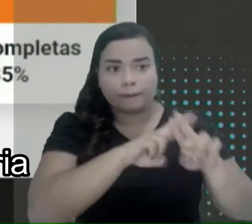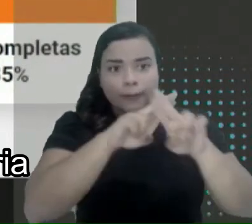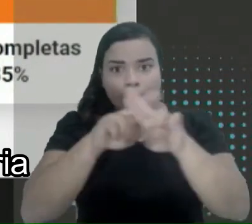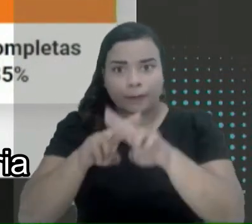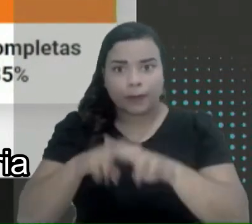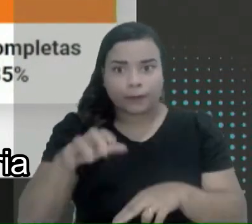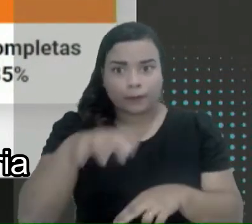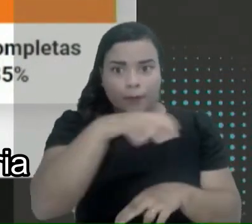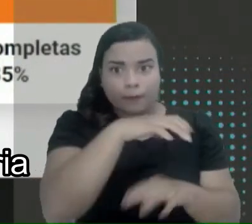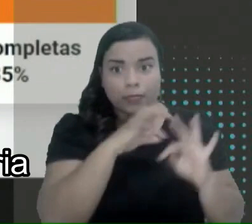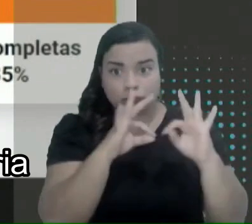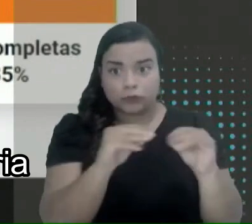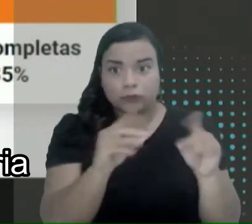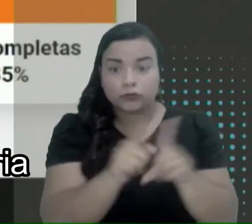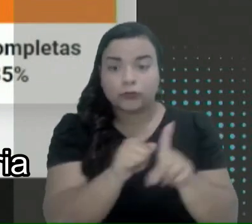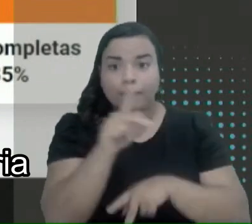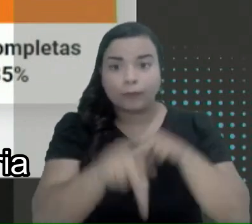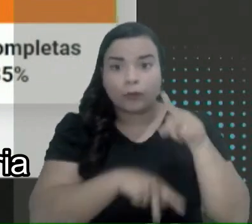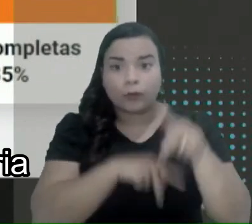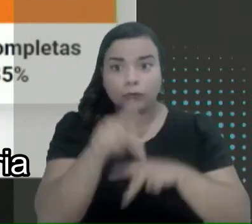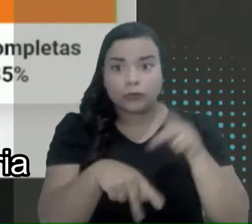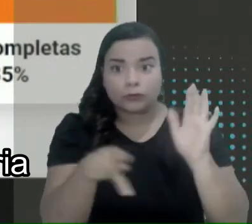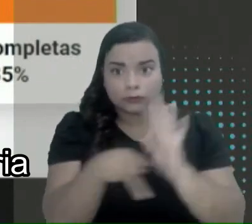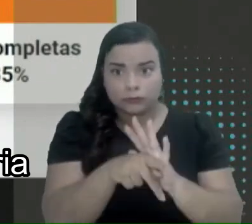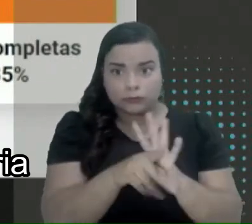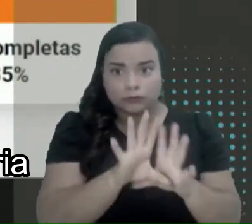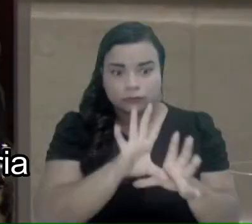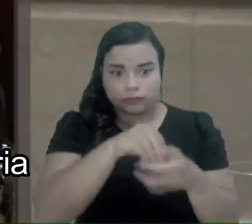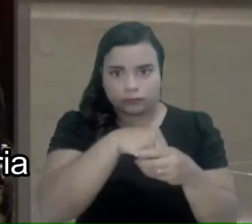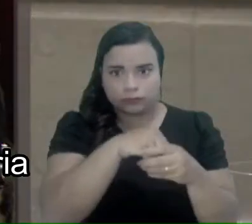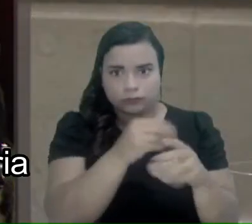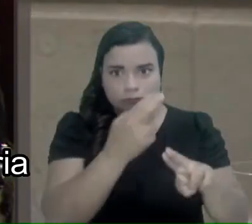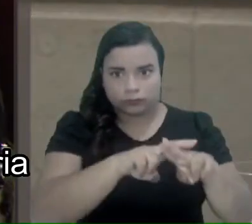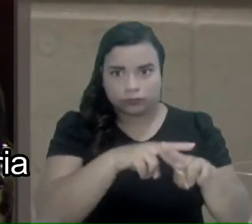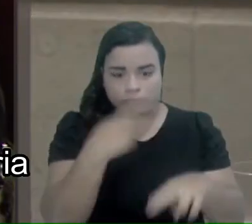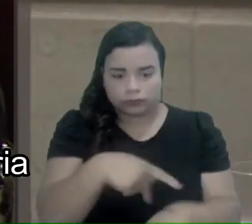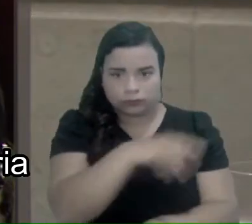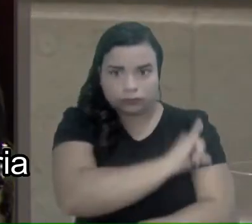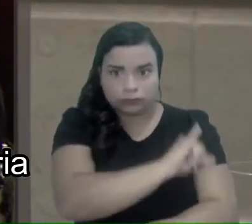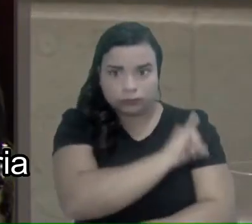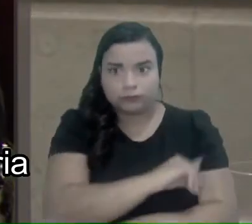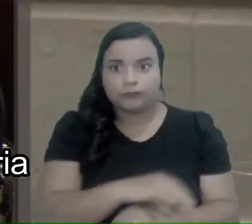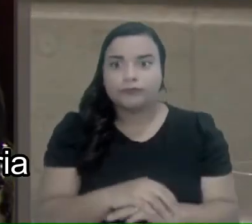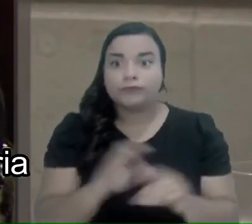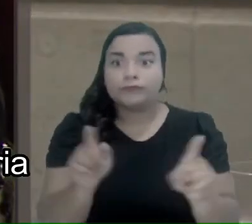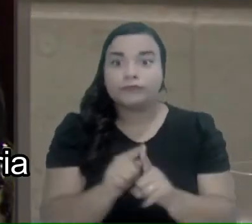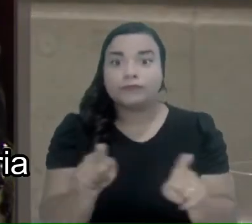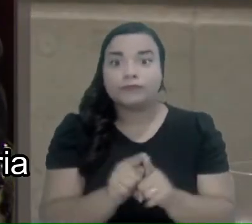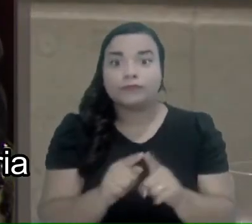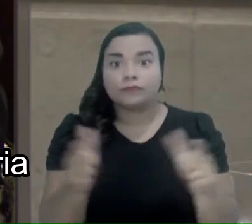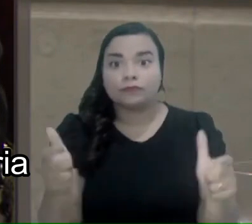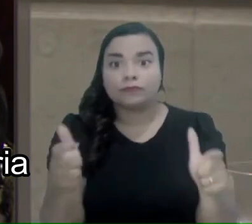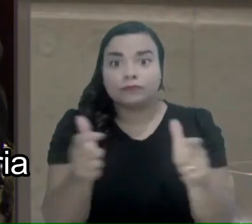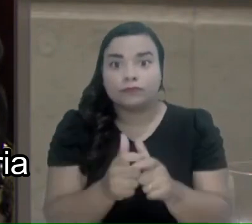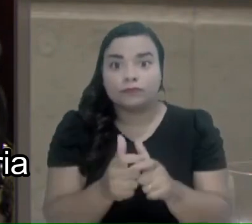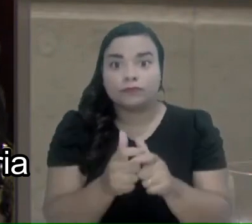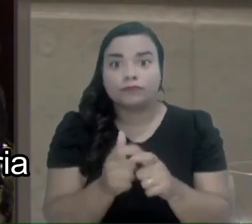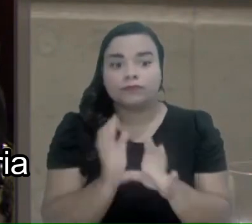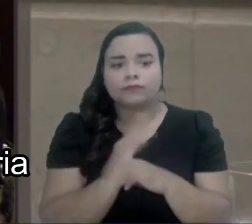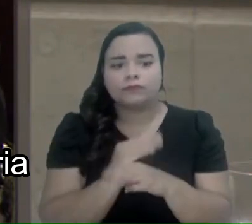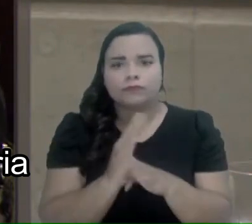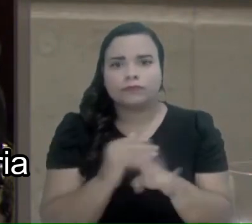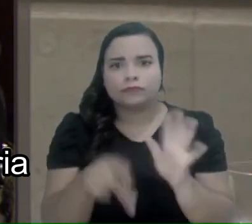e a toda a população em cárcere do Rio de Janeiro. E diminuímos a vacância nas equipes, que